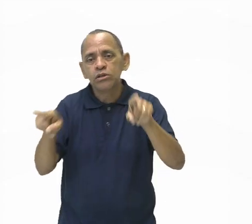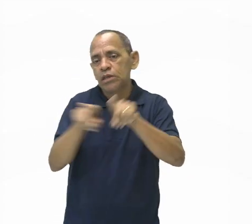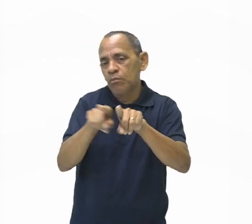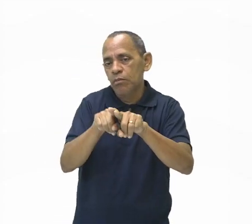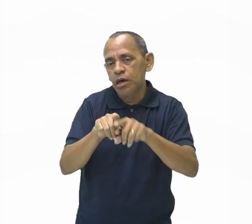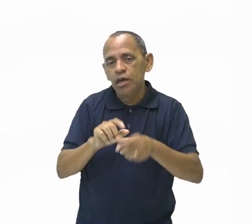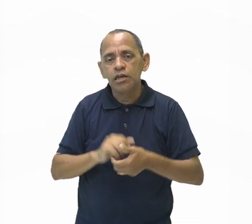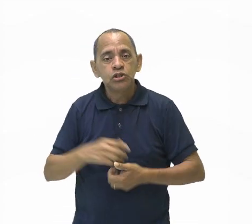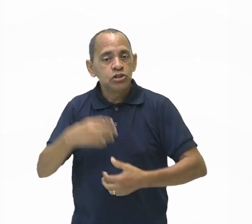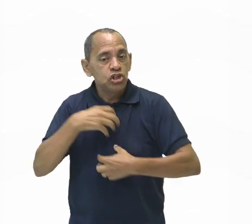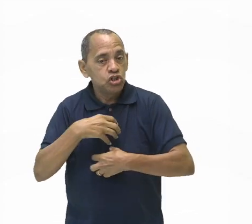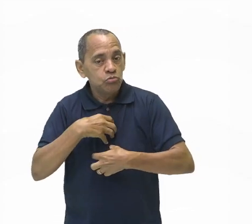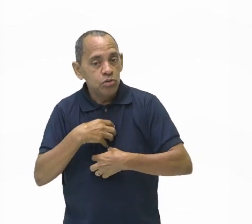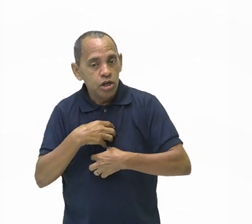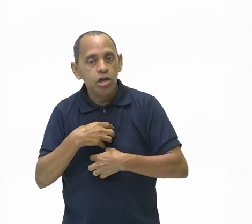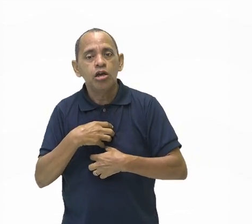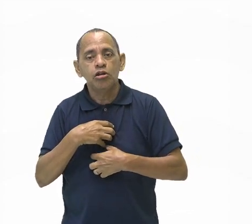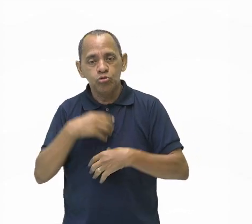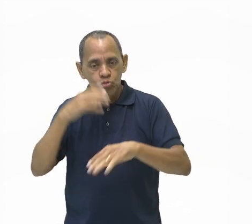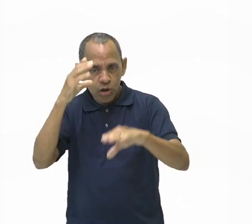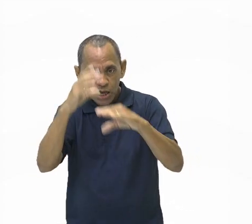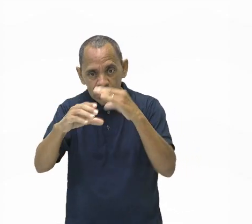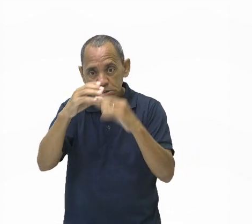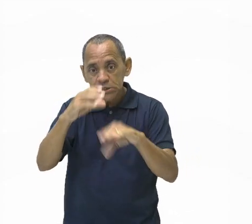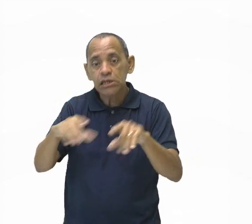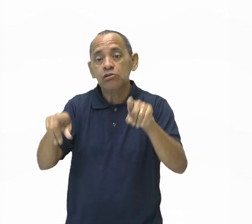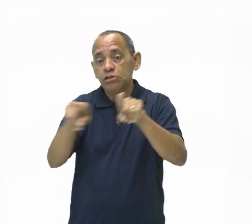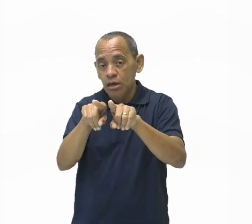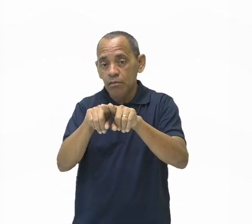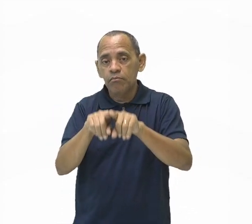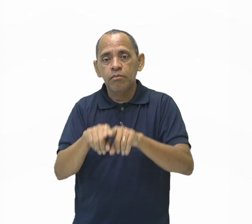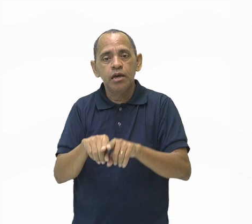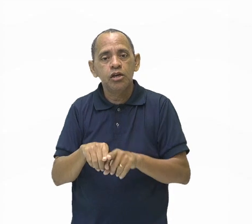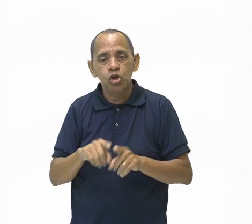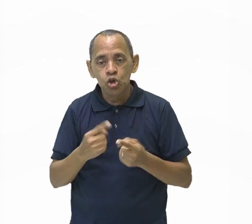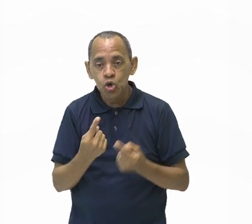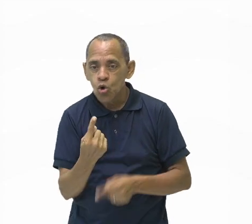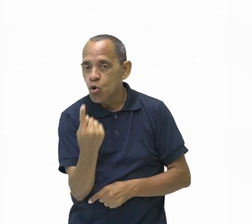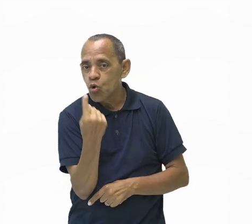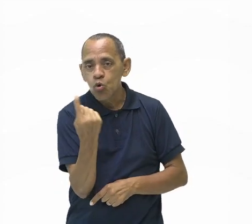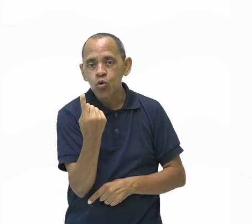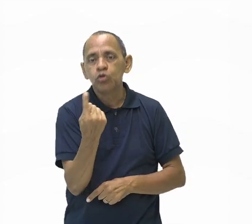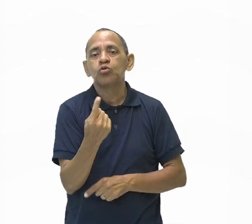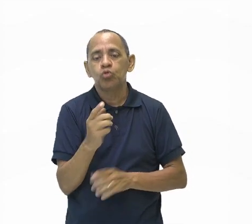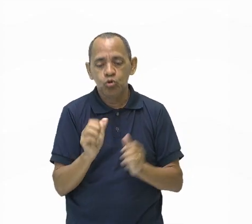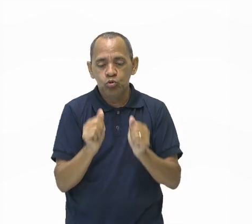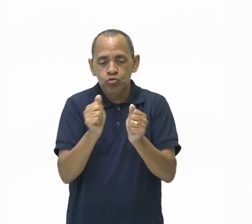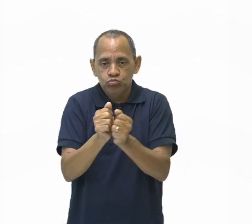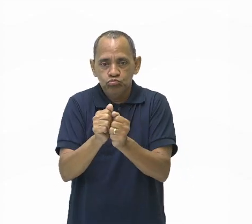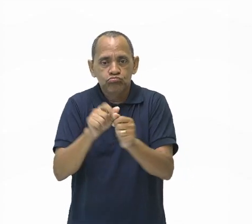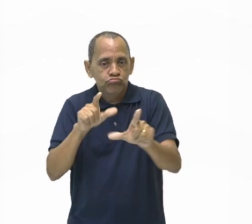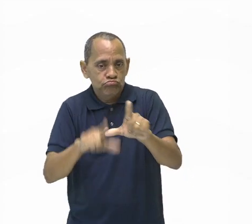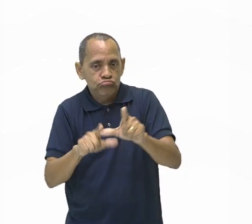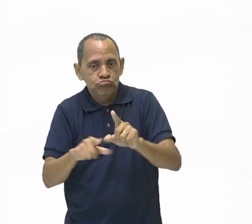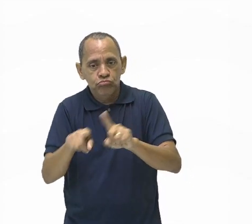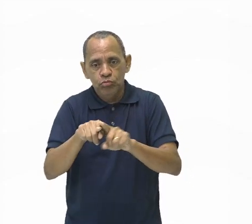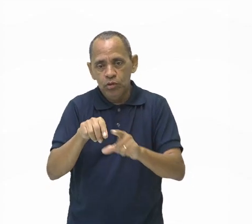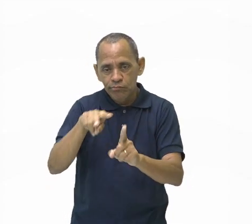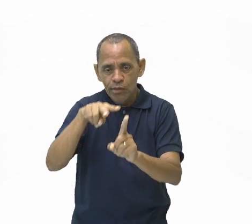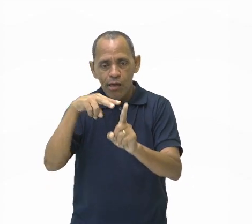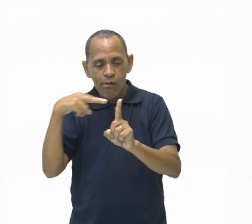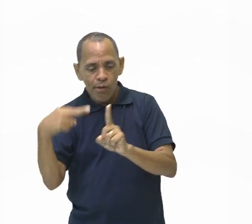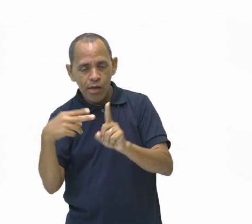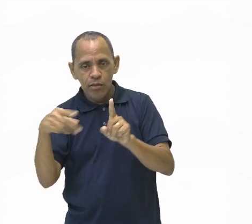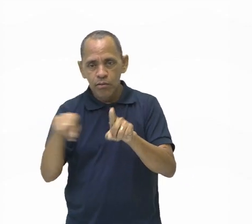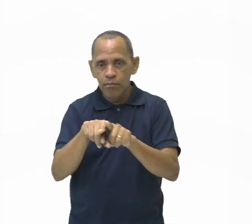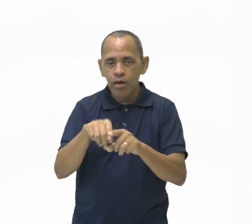o sentimento, a melodia, né? Numa coisa só aí que compõe esse conjunto com a letra. São aspectos que conseguem, a